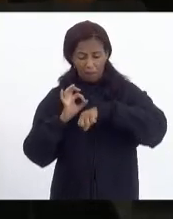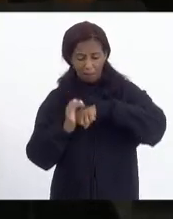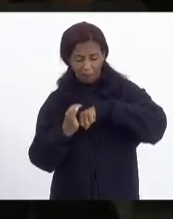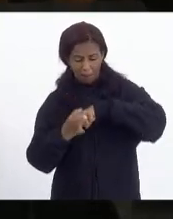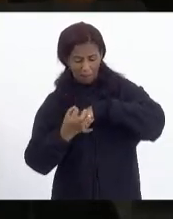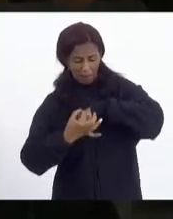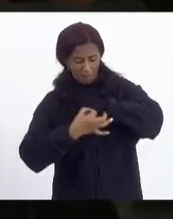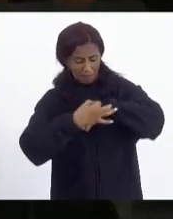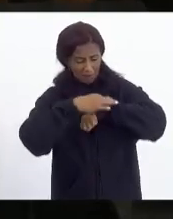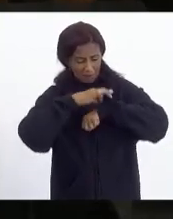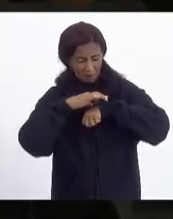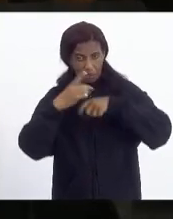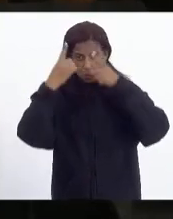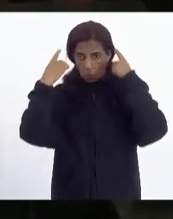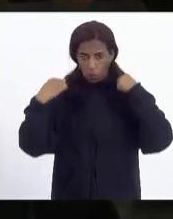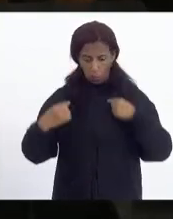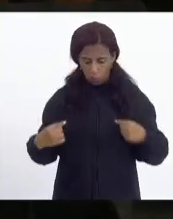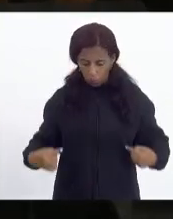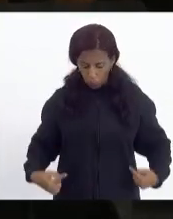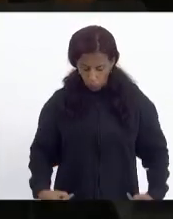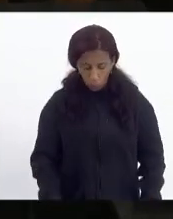pelo corpo inteiro